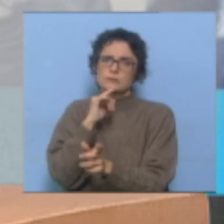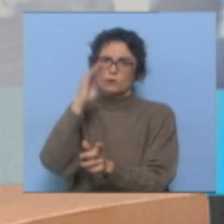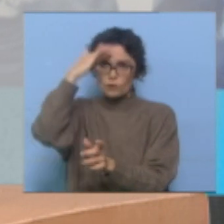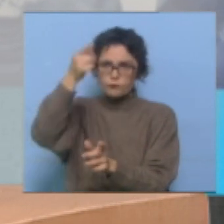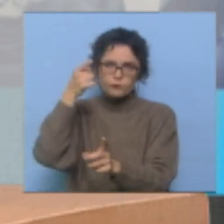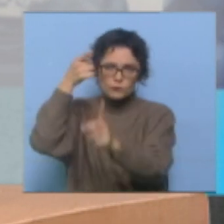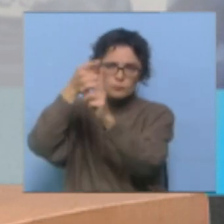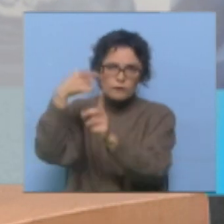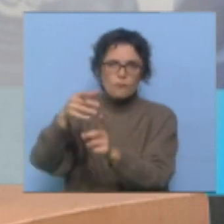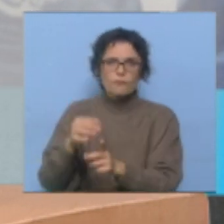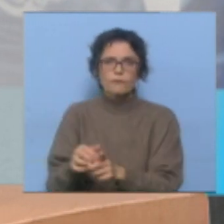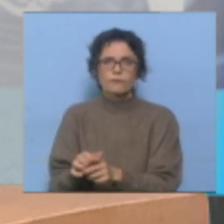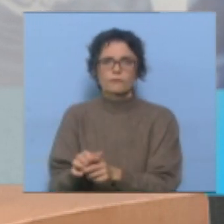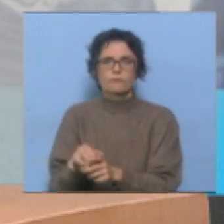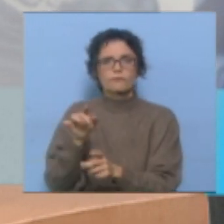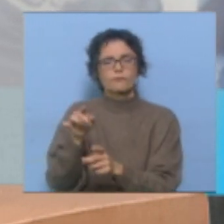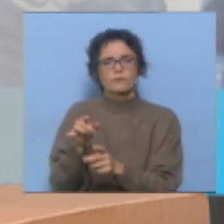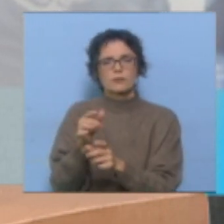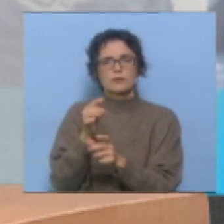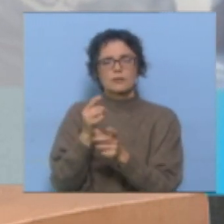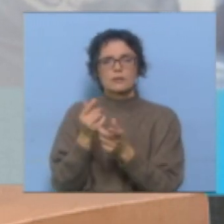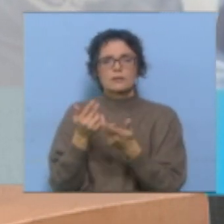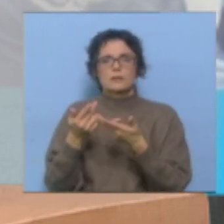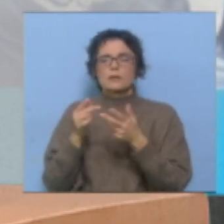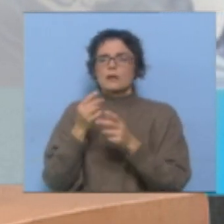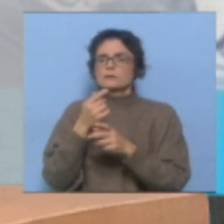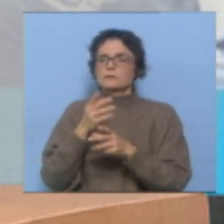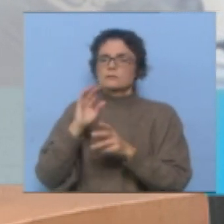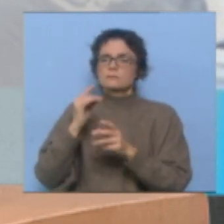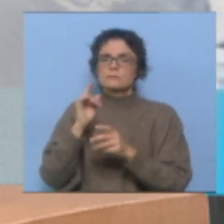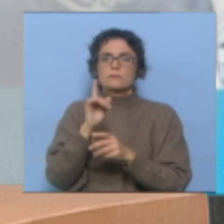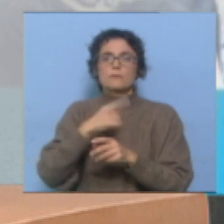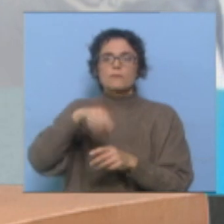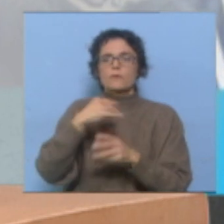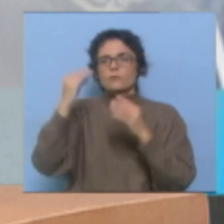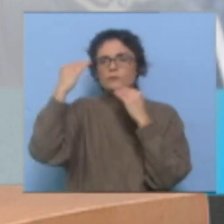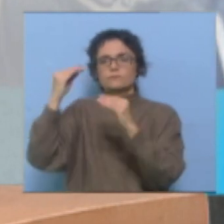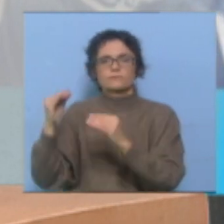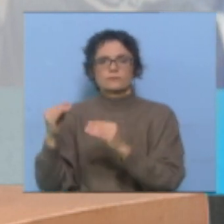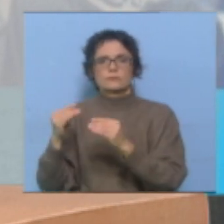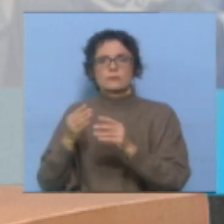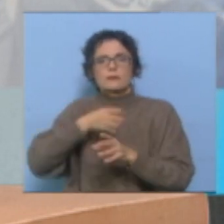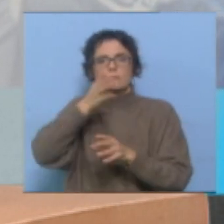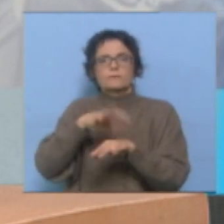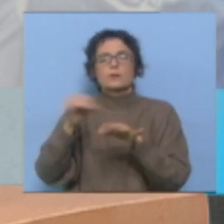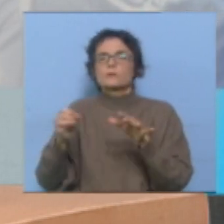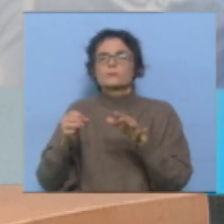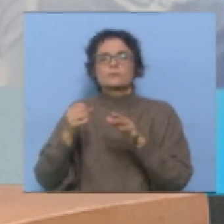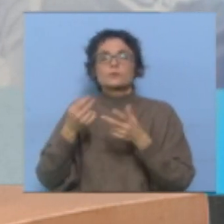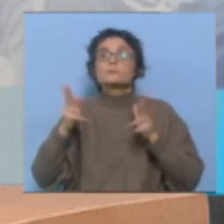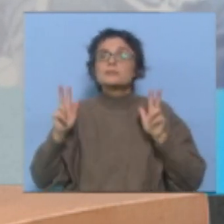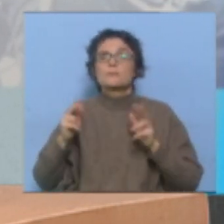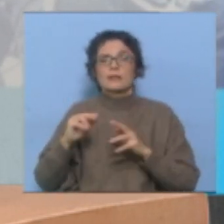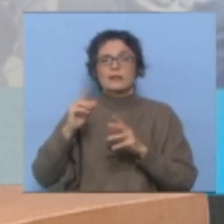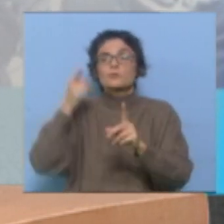isso é importante para os presos, falar-se de liberdade e de horizonte. Eles perdem muitas vezes a dimensão do horizonte e da janela e da liberdade. Quando